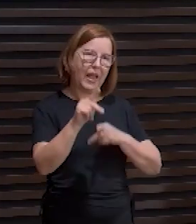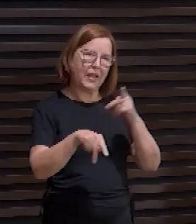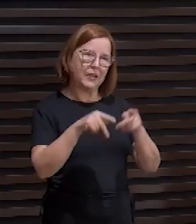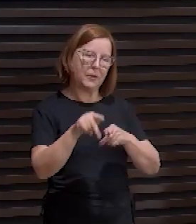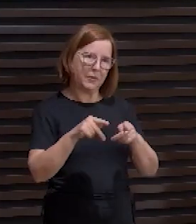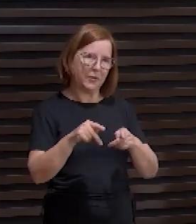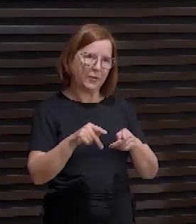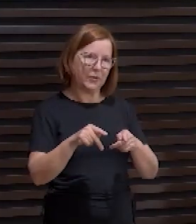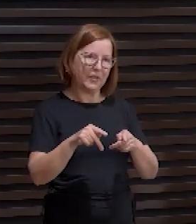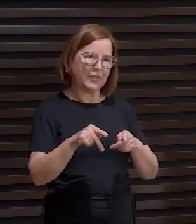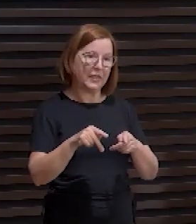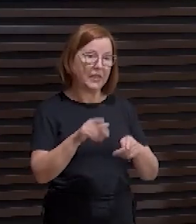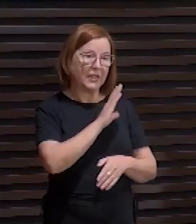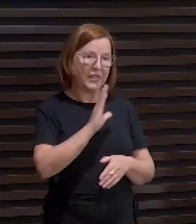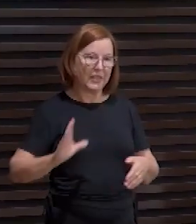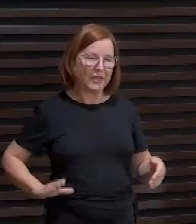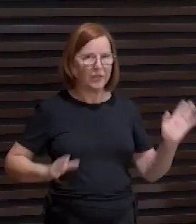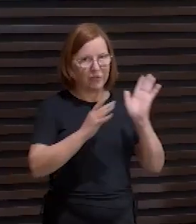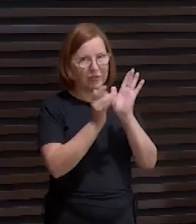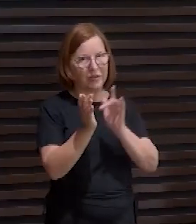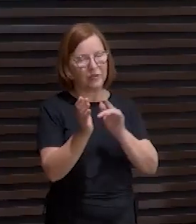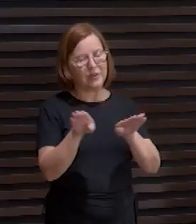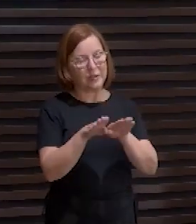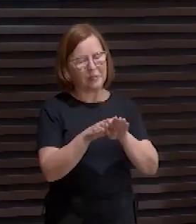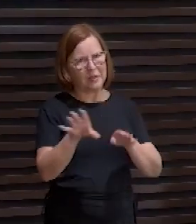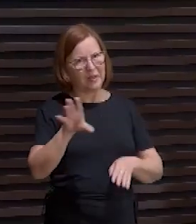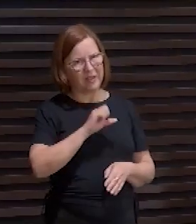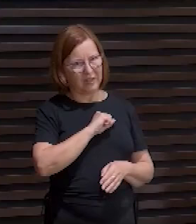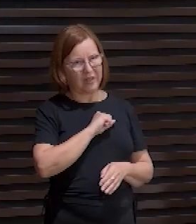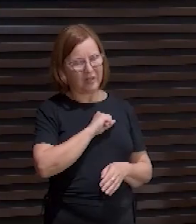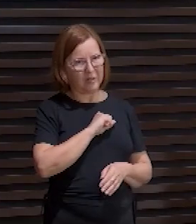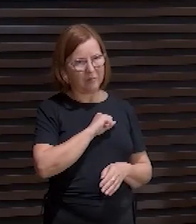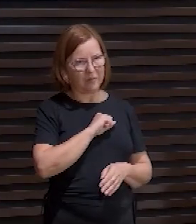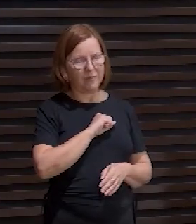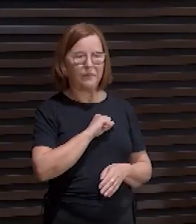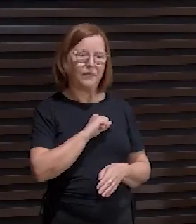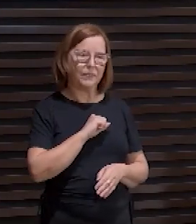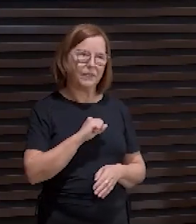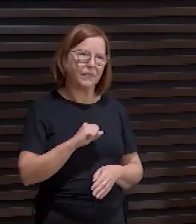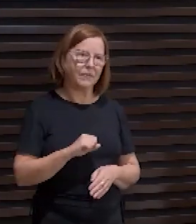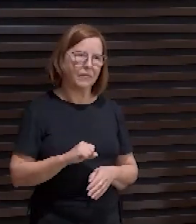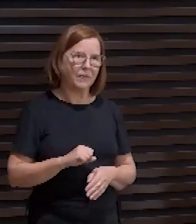amados por Cristo Jesus. Aqueles que foram alvo do amor furioso do Criador.